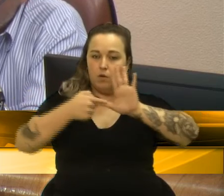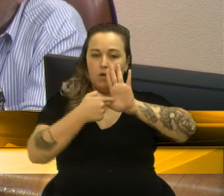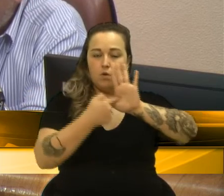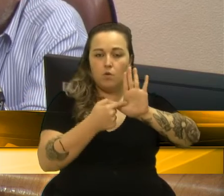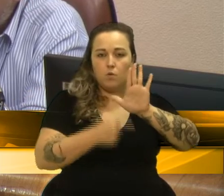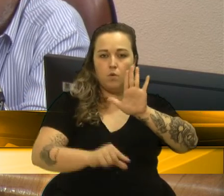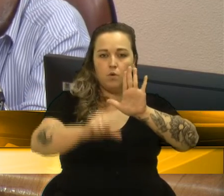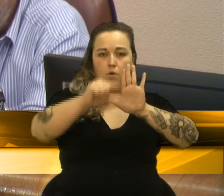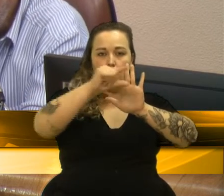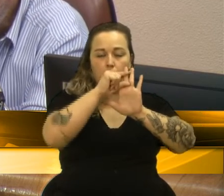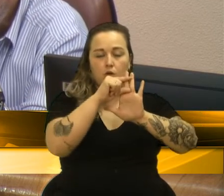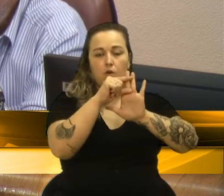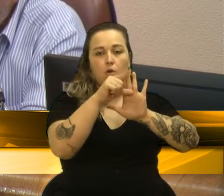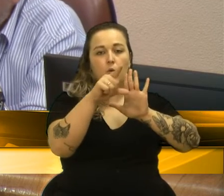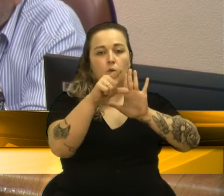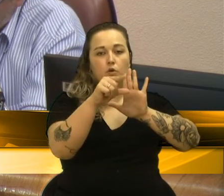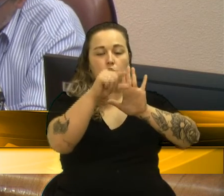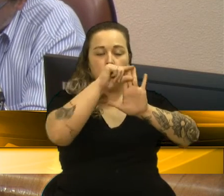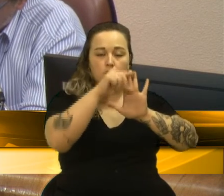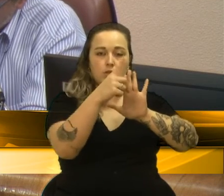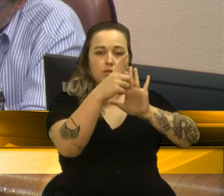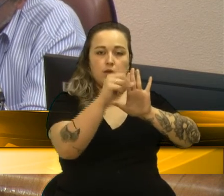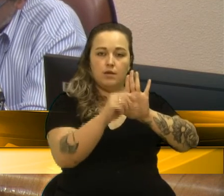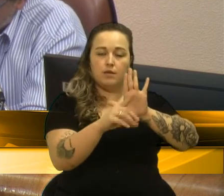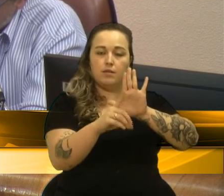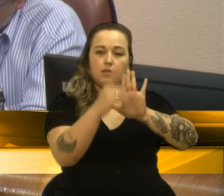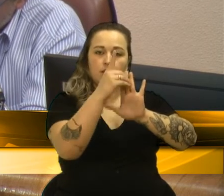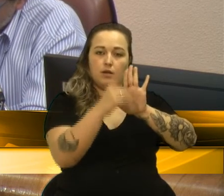incisos 7º e 10º do Decreto-Lei